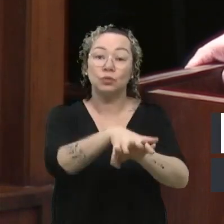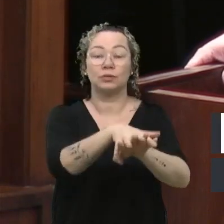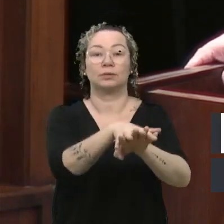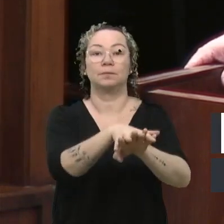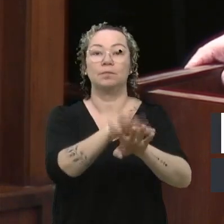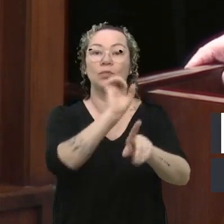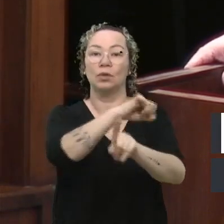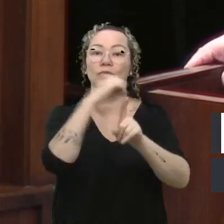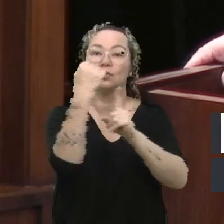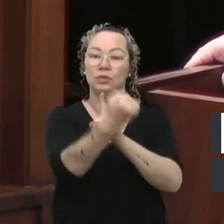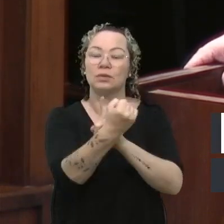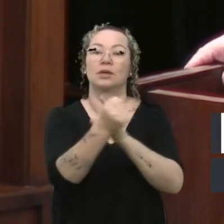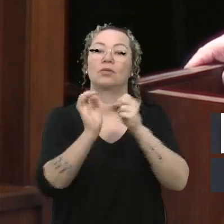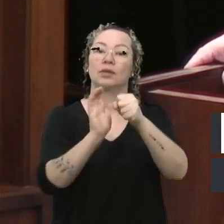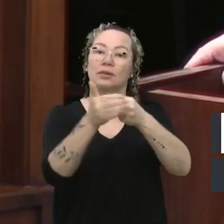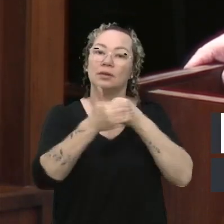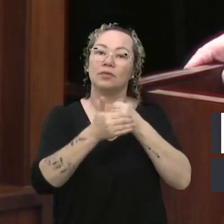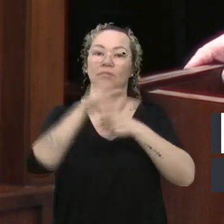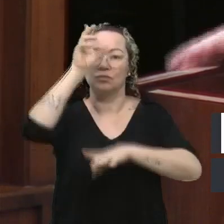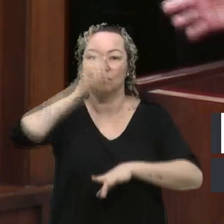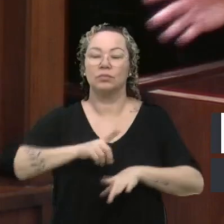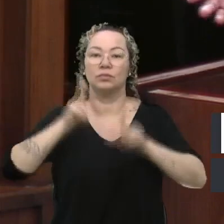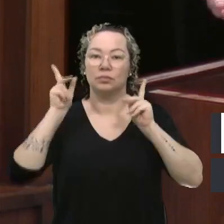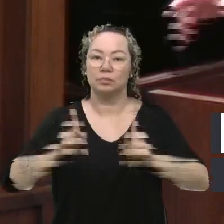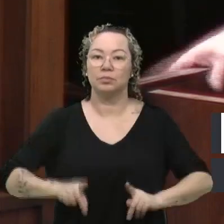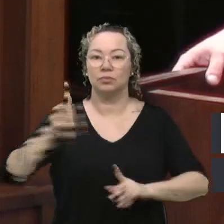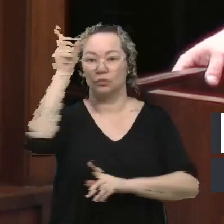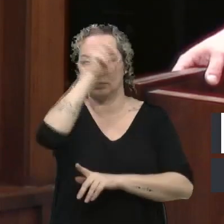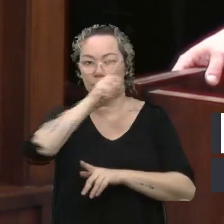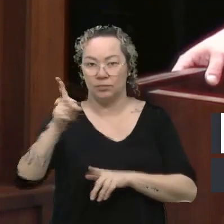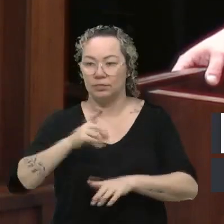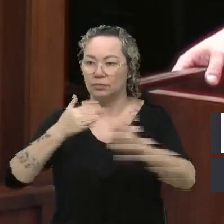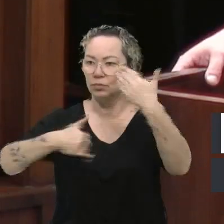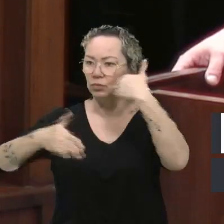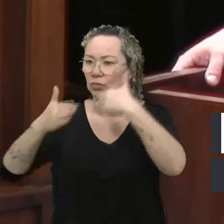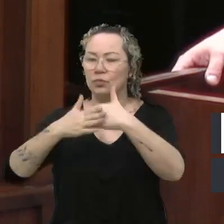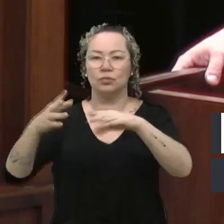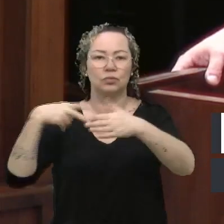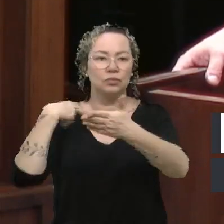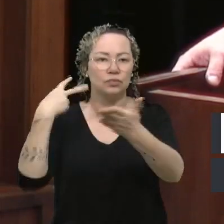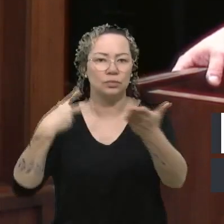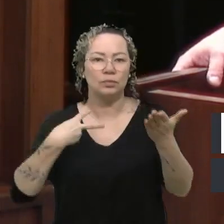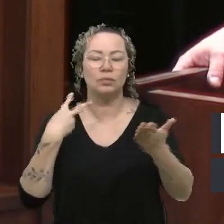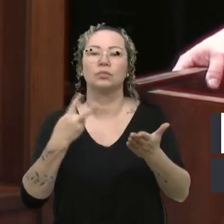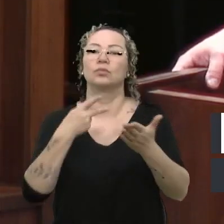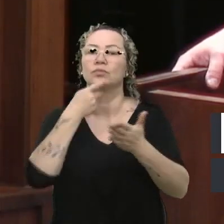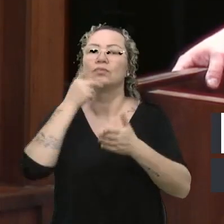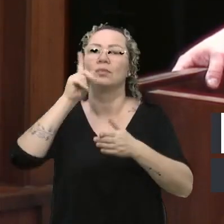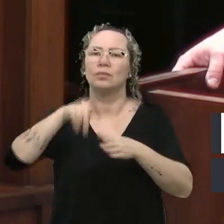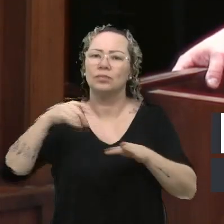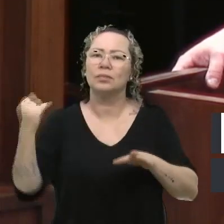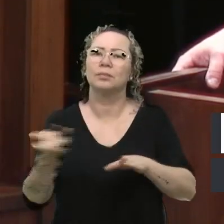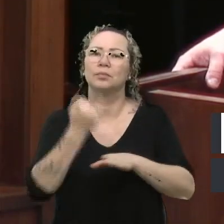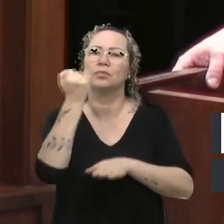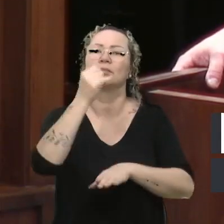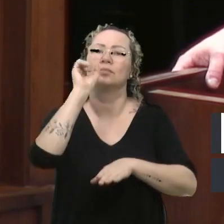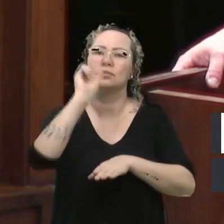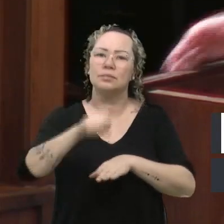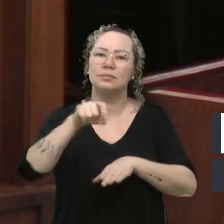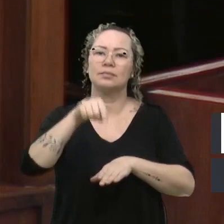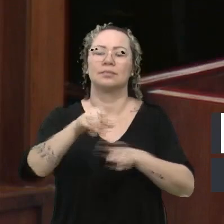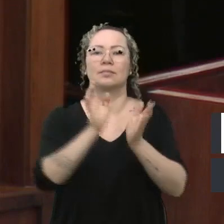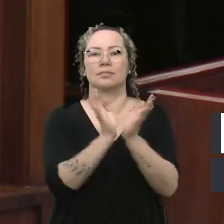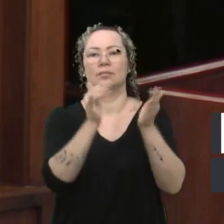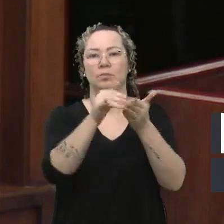das Pessoas com Deficiência, todos os vereadores, como eu falei, ressaltaram a importância dessa comissão. Nós,